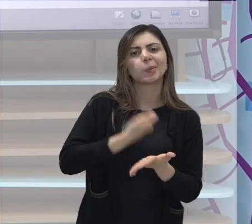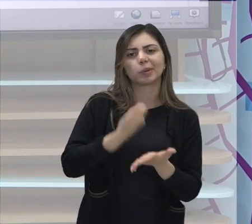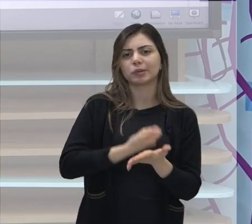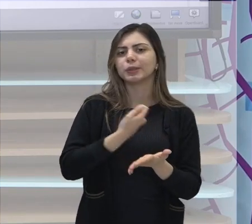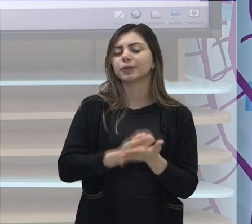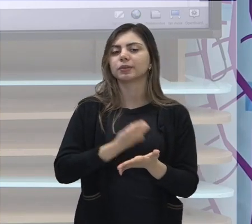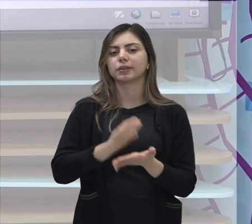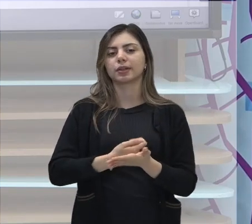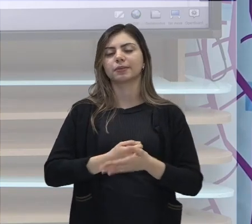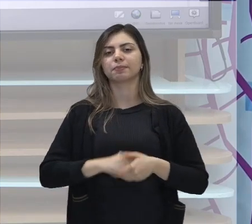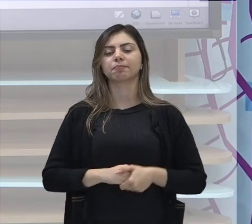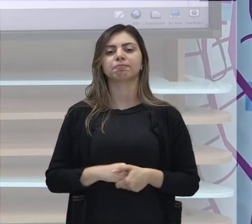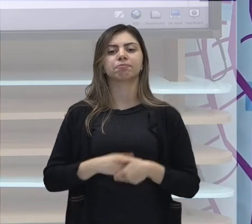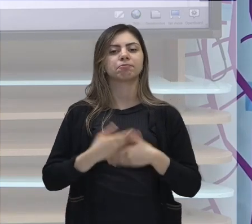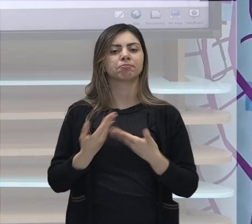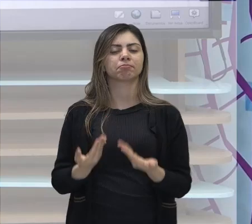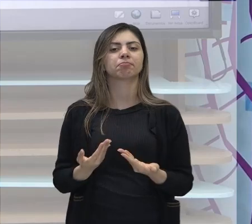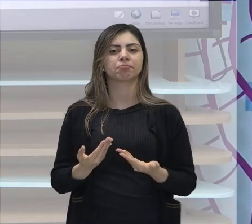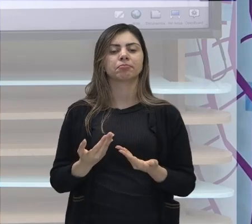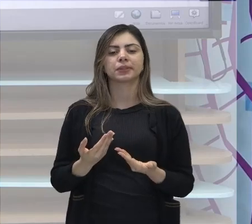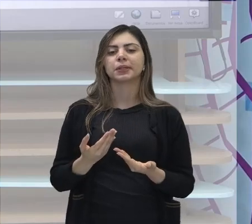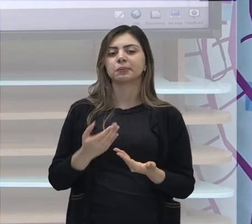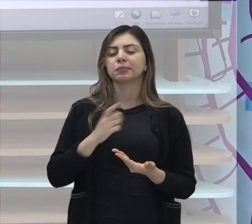populações, né, diante